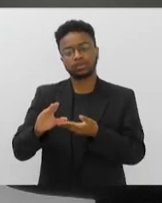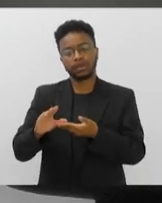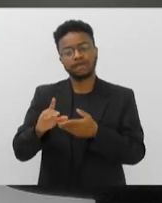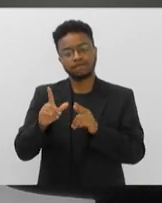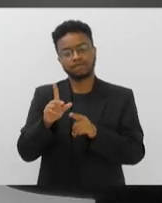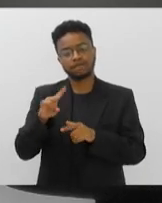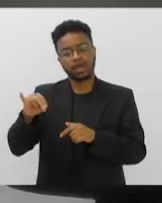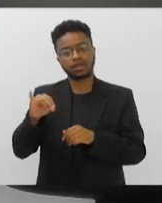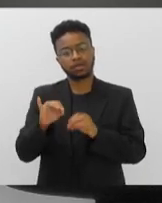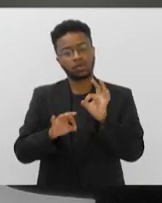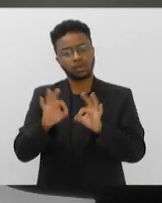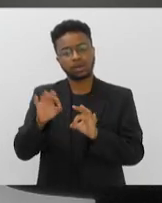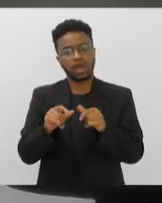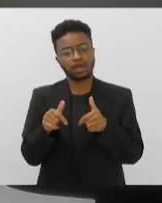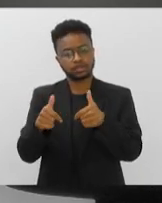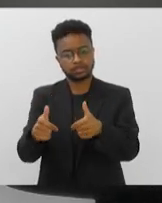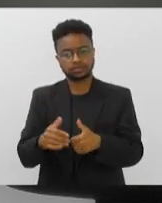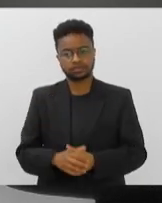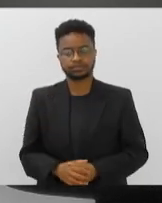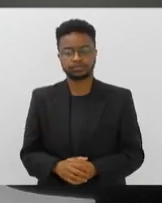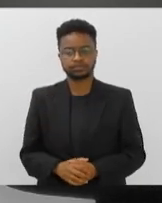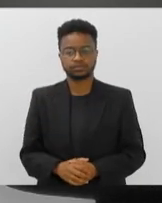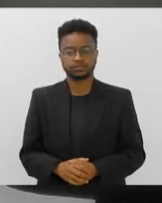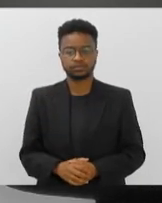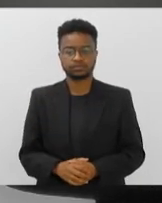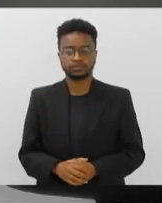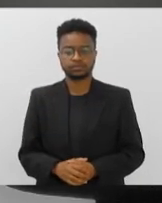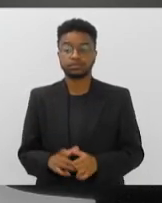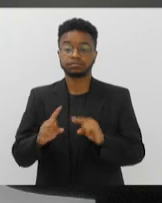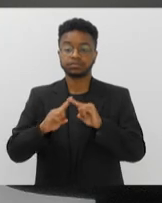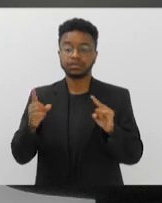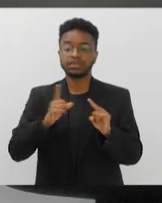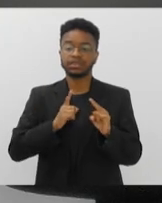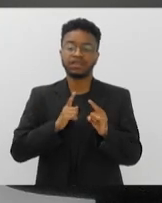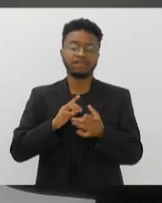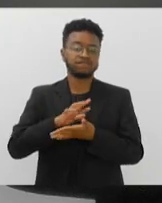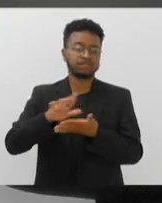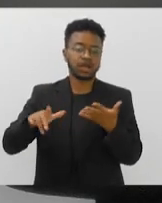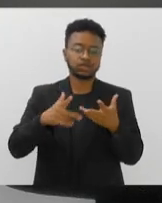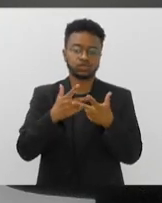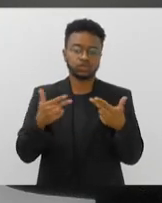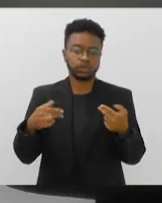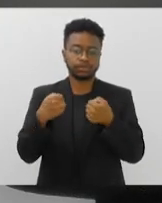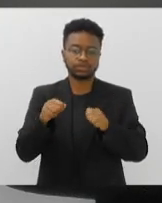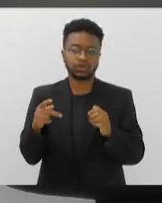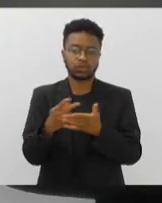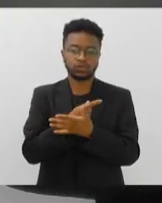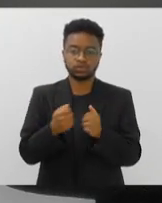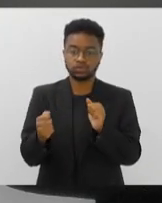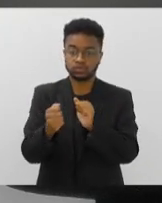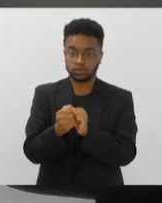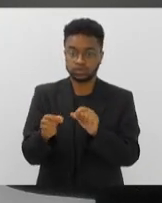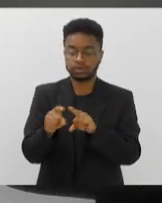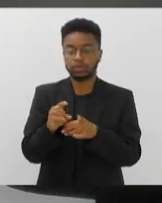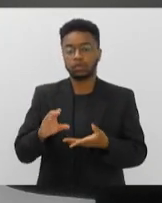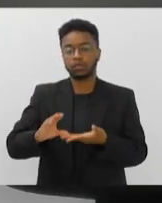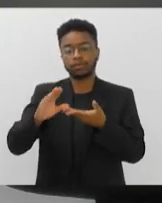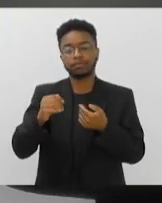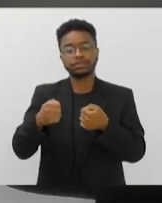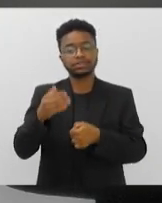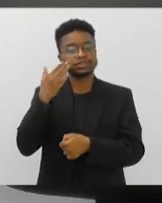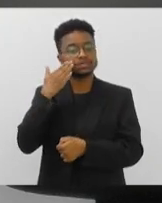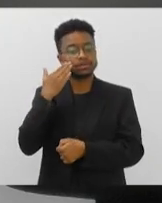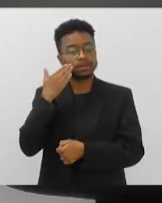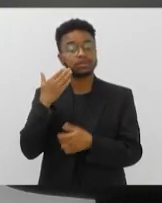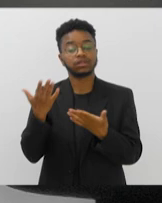ações eh eh eh necessárias mas é um conjunto de fatores que o conselho precisa saber e e